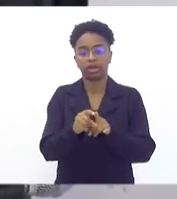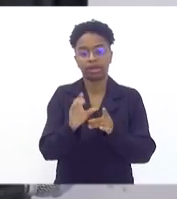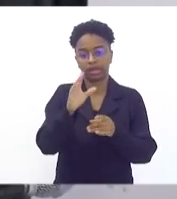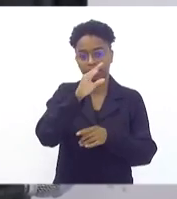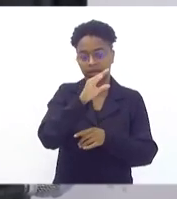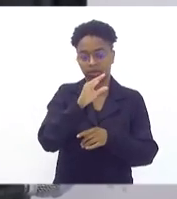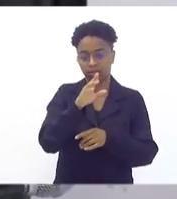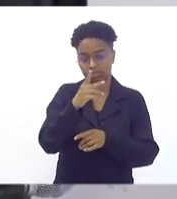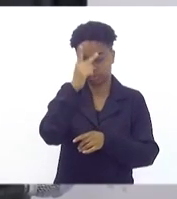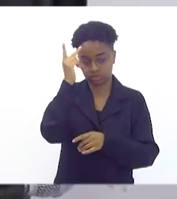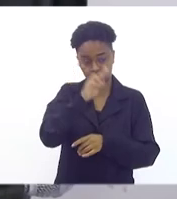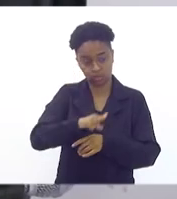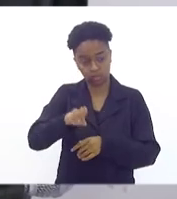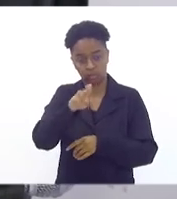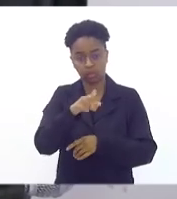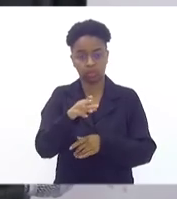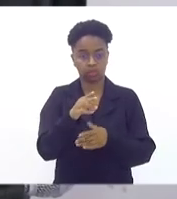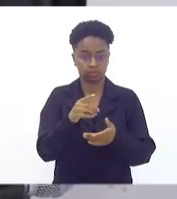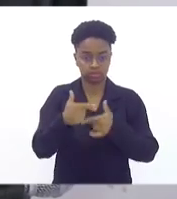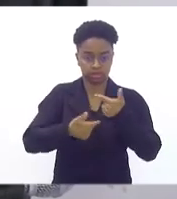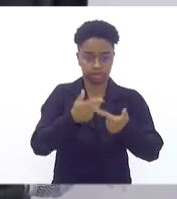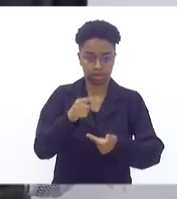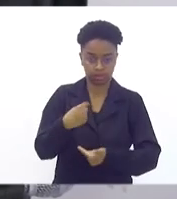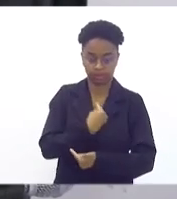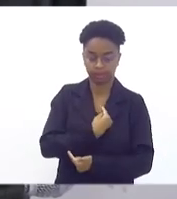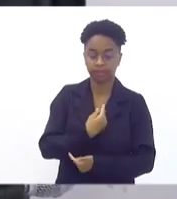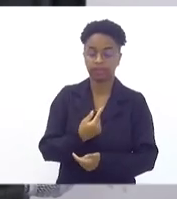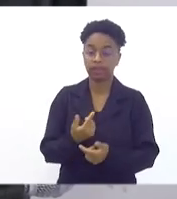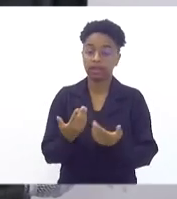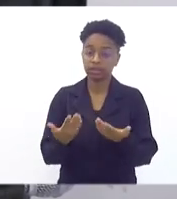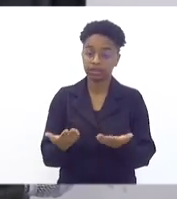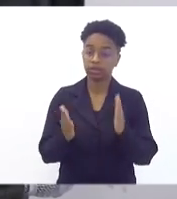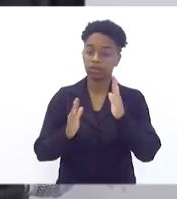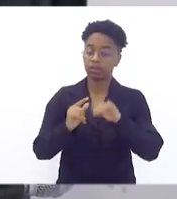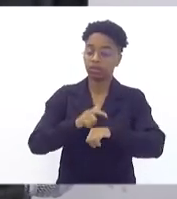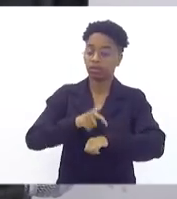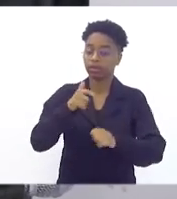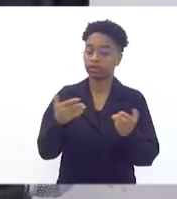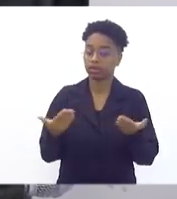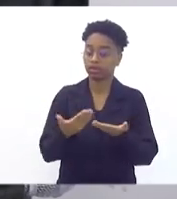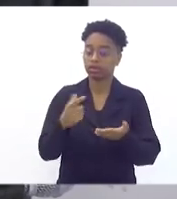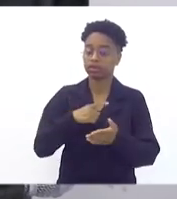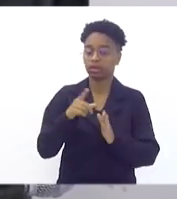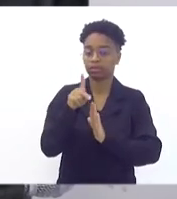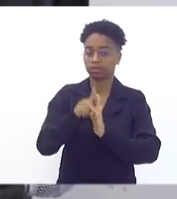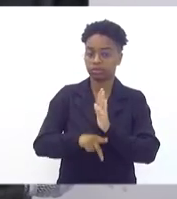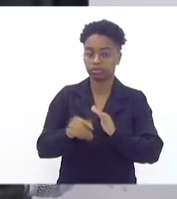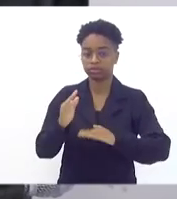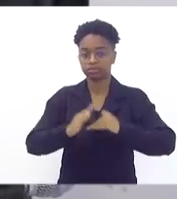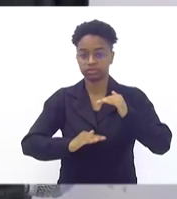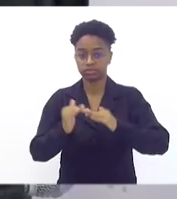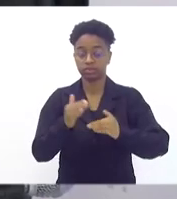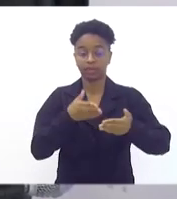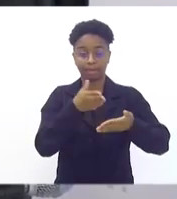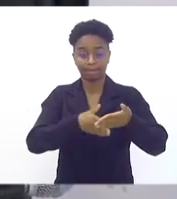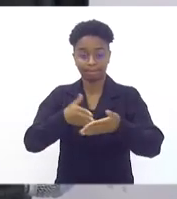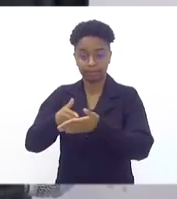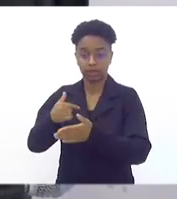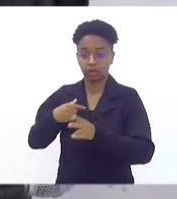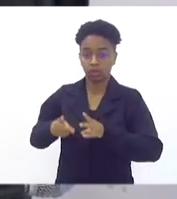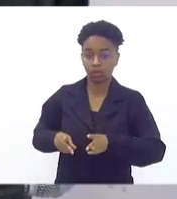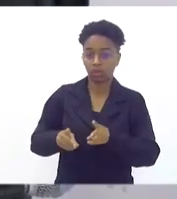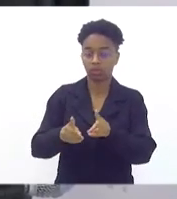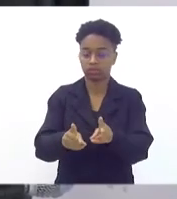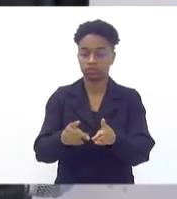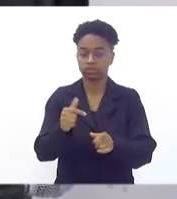no fiel cumprimento neste momento projetos profissionais me impedem de permanecer com a